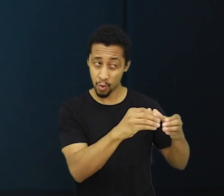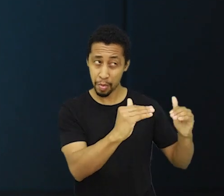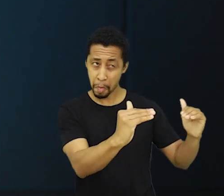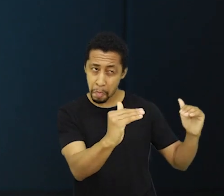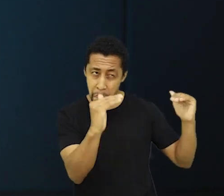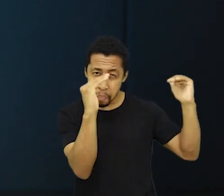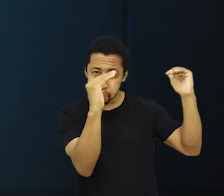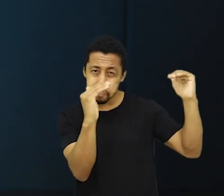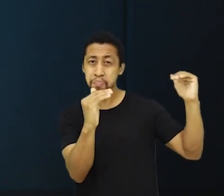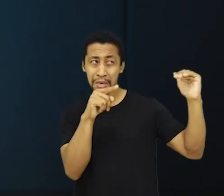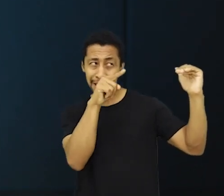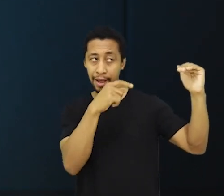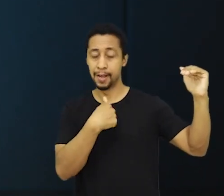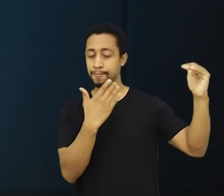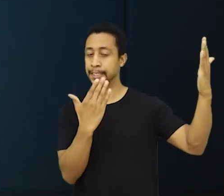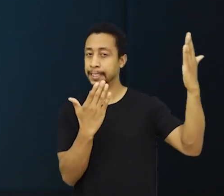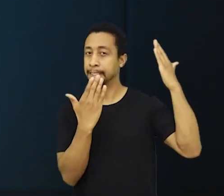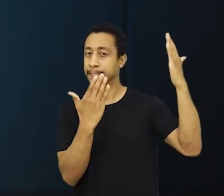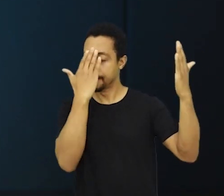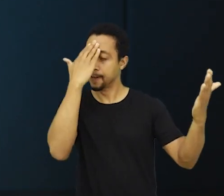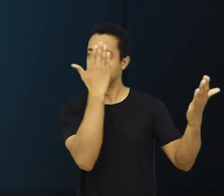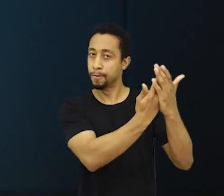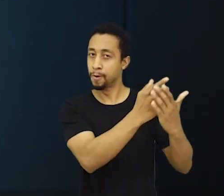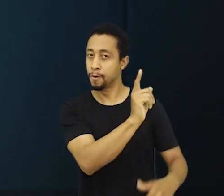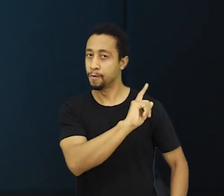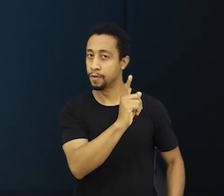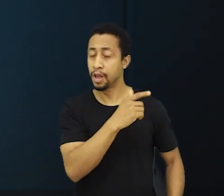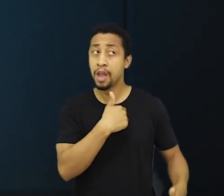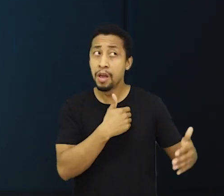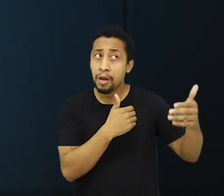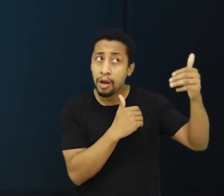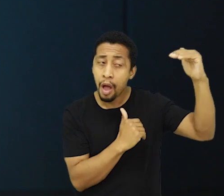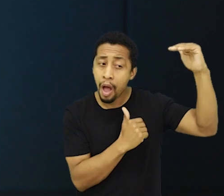confio. Não chegaria a tanto, mas também não estou muito distante.